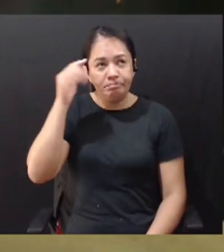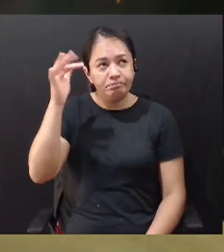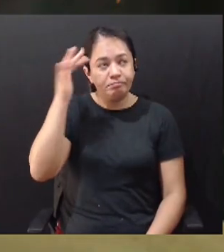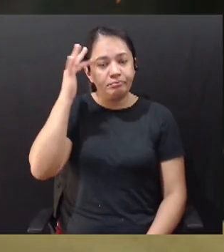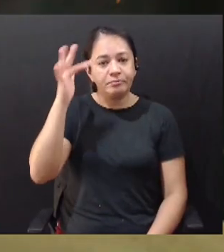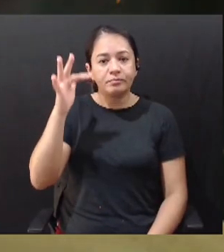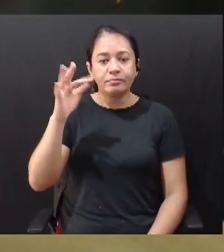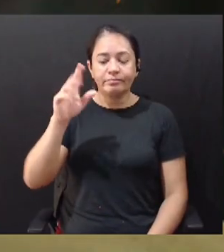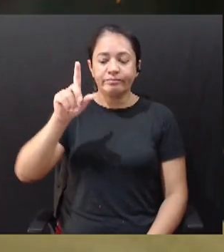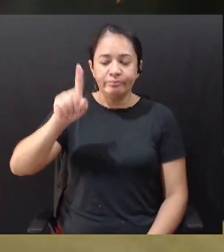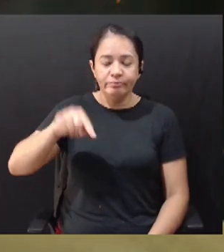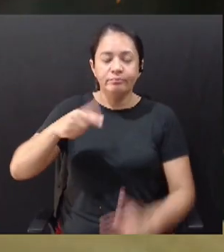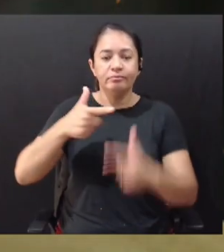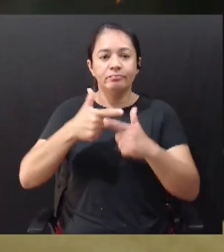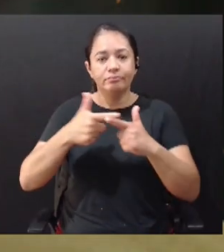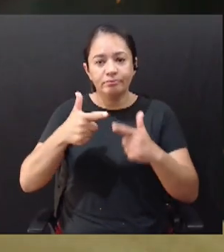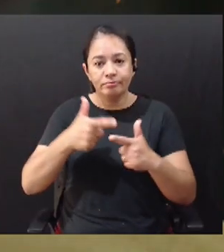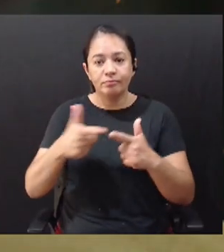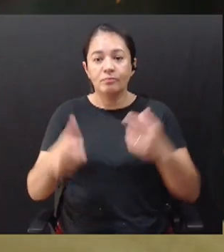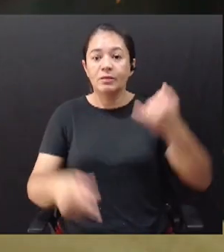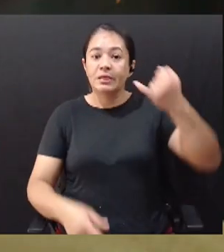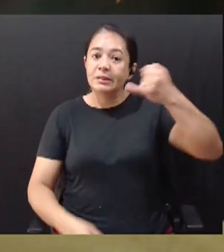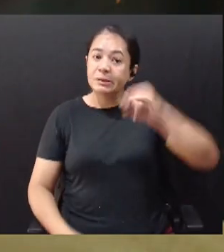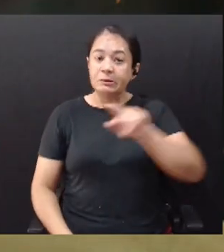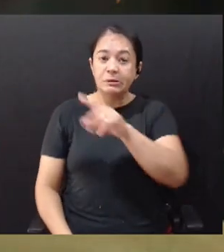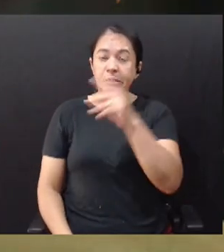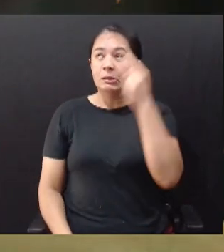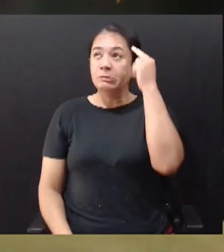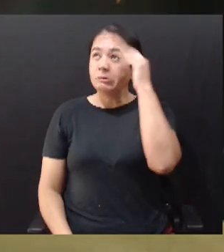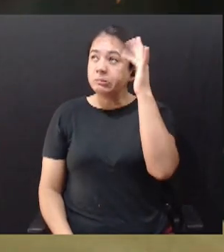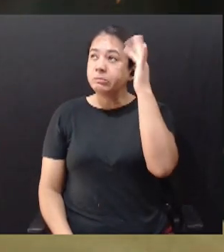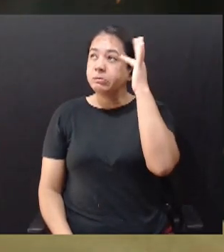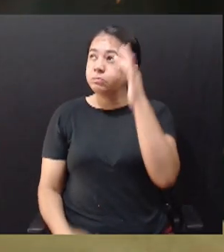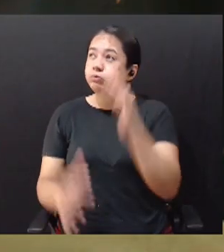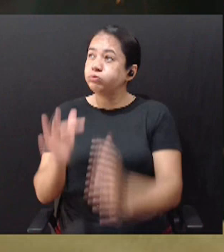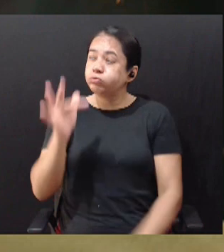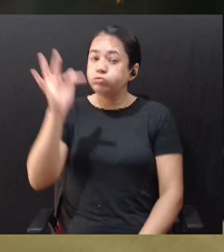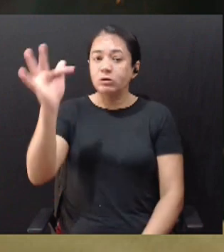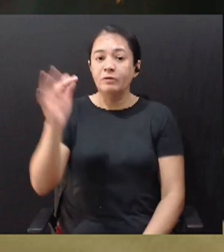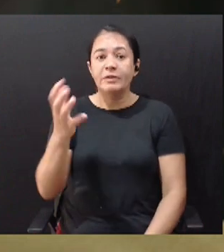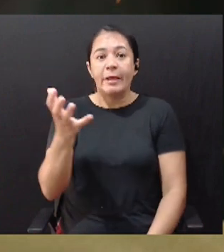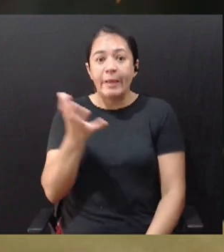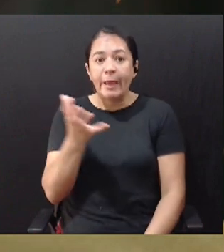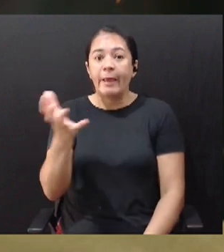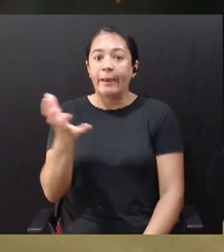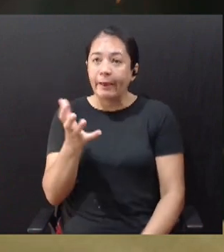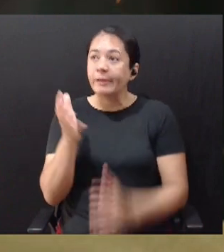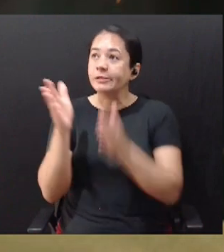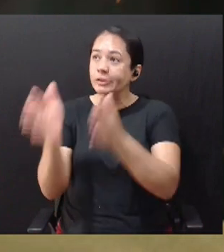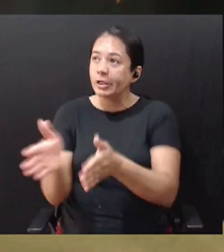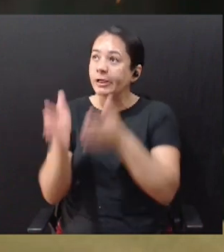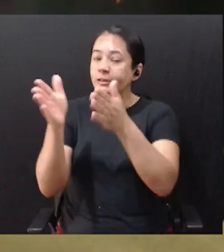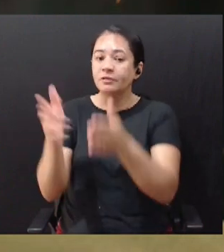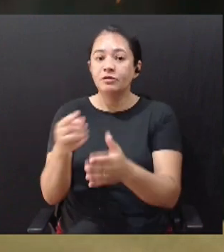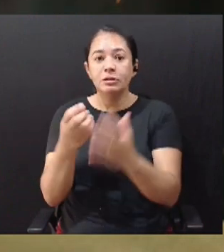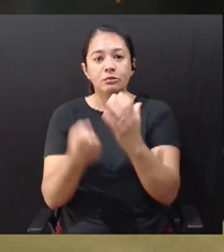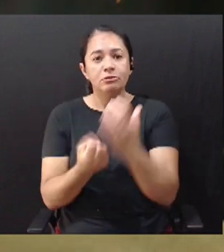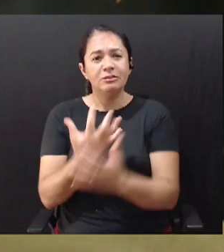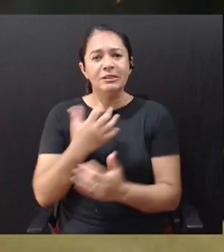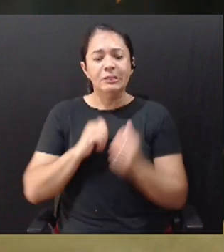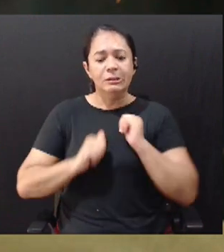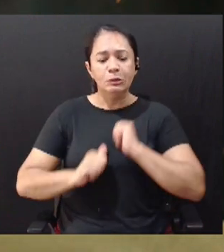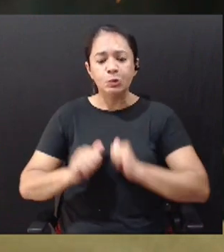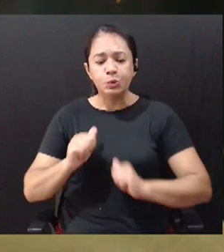problema, né? Se você pensa muito lá na frente, você quer que chegue logo, você cria uma certa ansiedade que já não